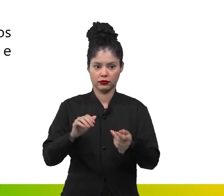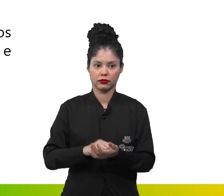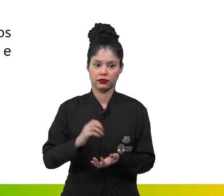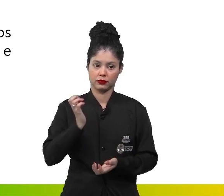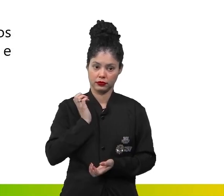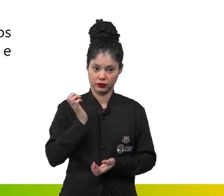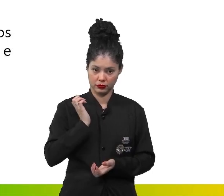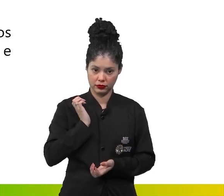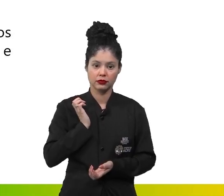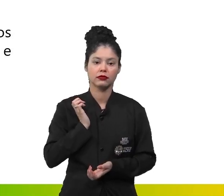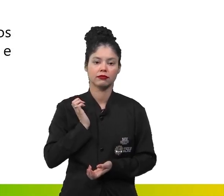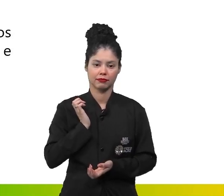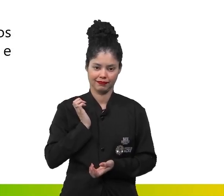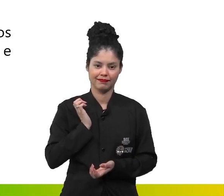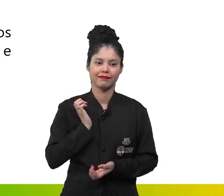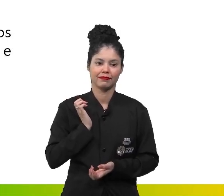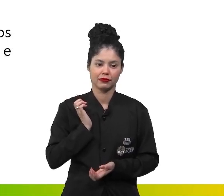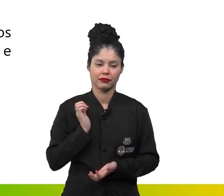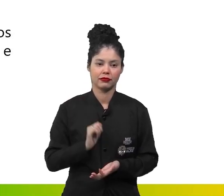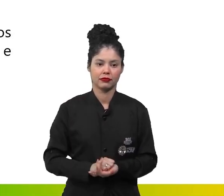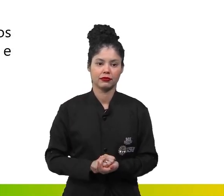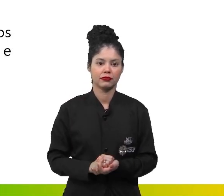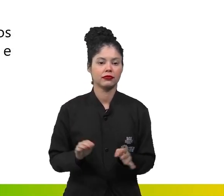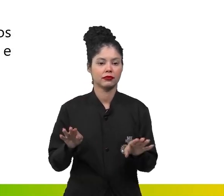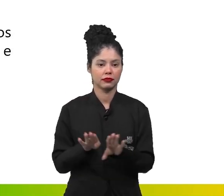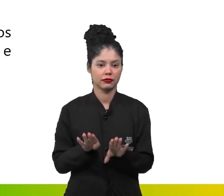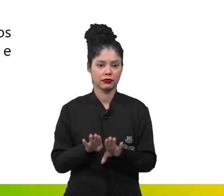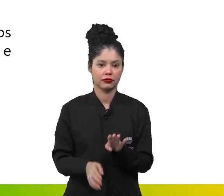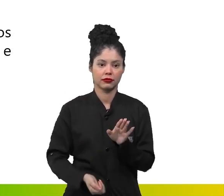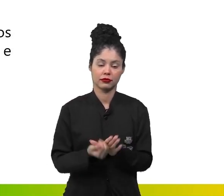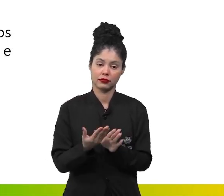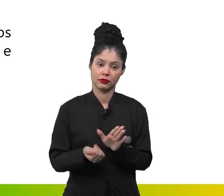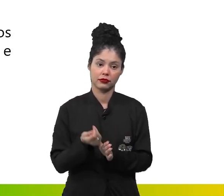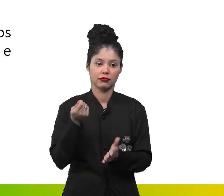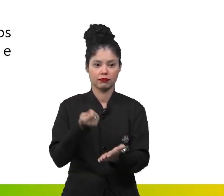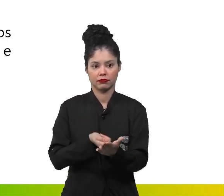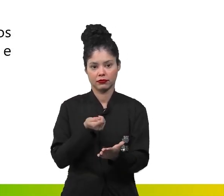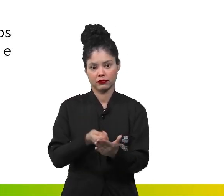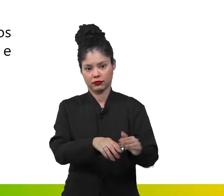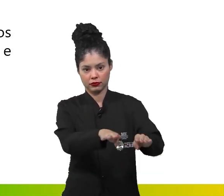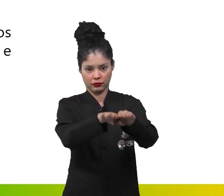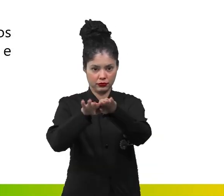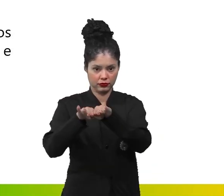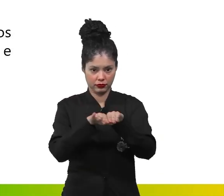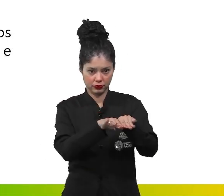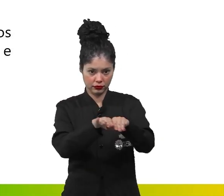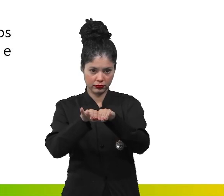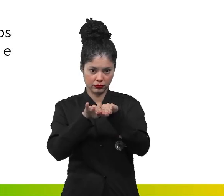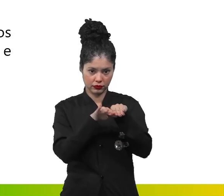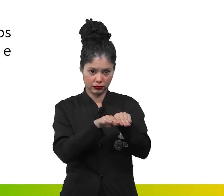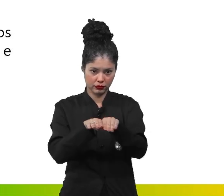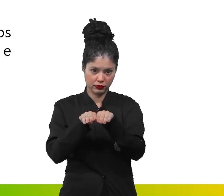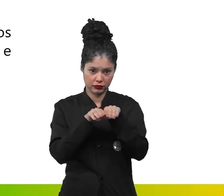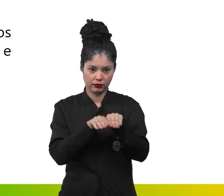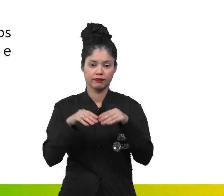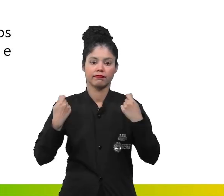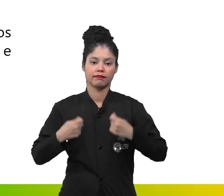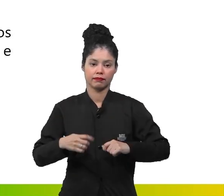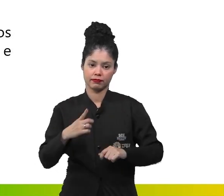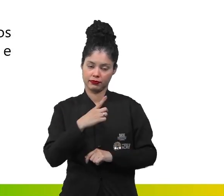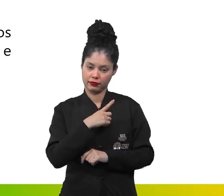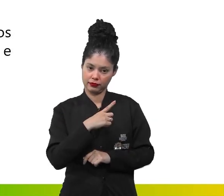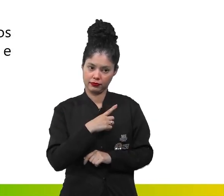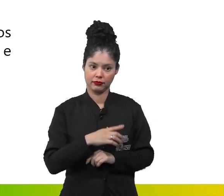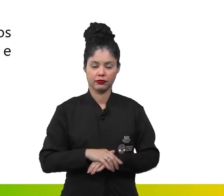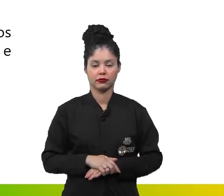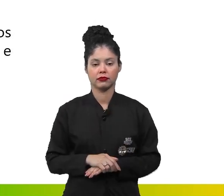diferentes, donos aí de uma riqueza muito grande, mas também não podemos fechar os olhos aí para a